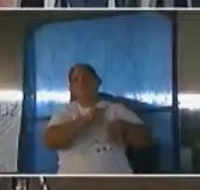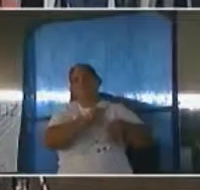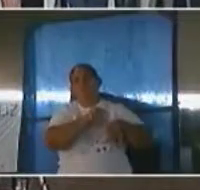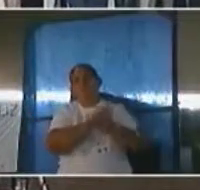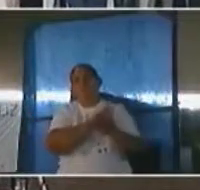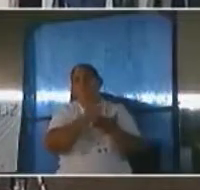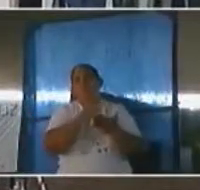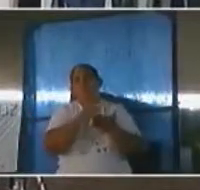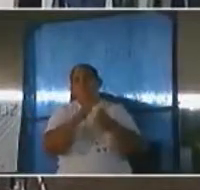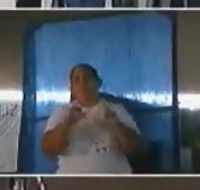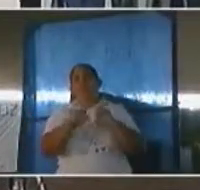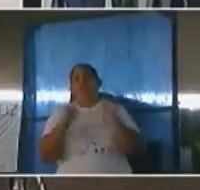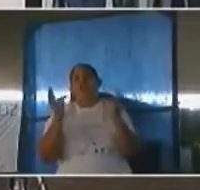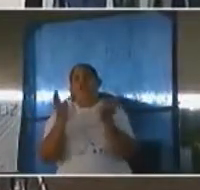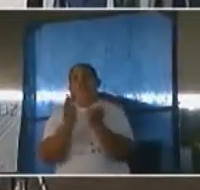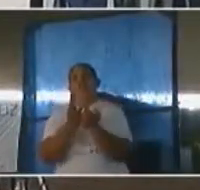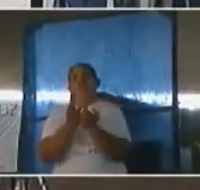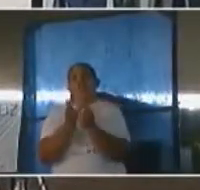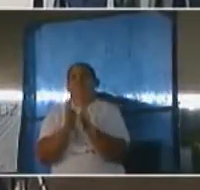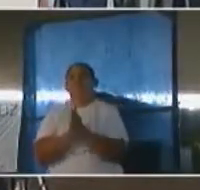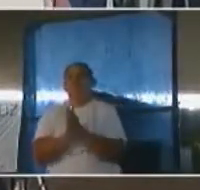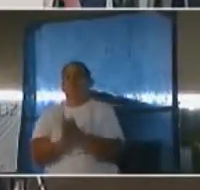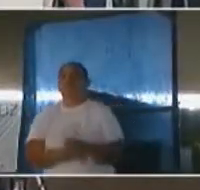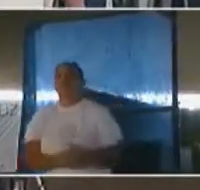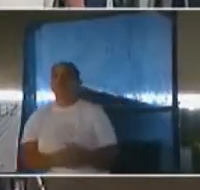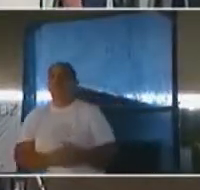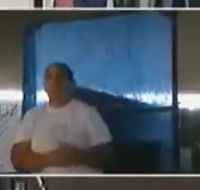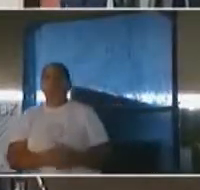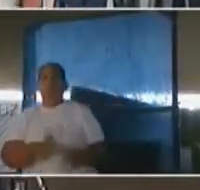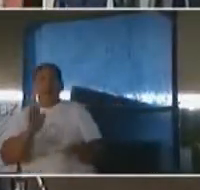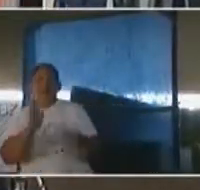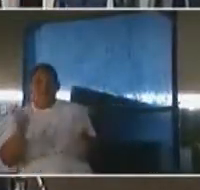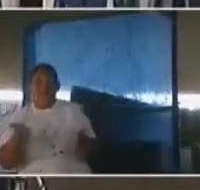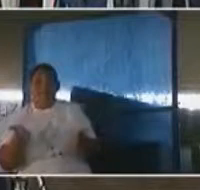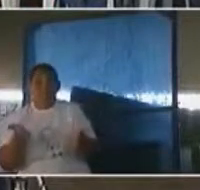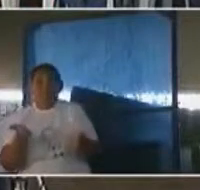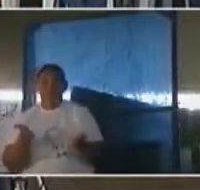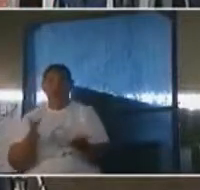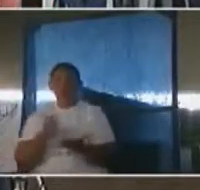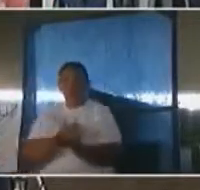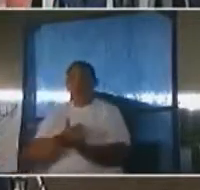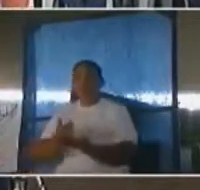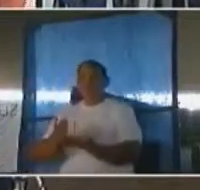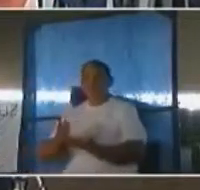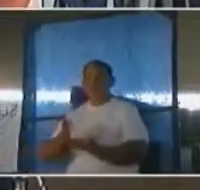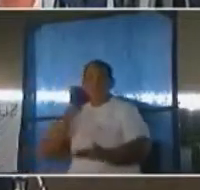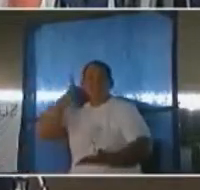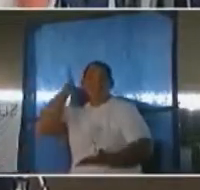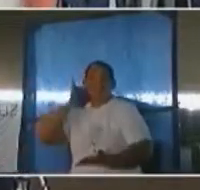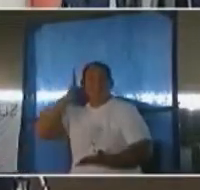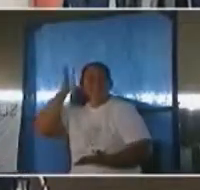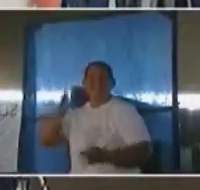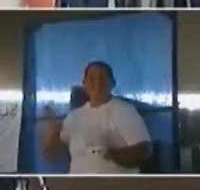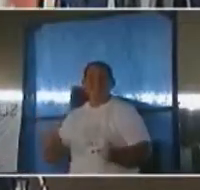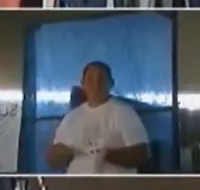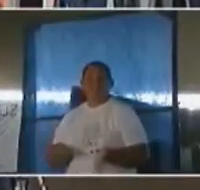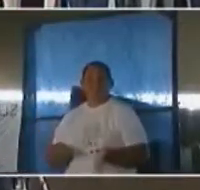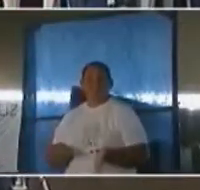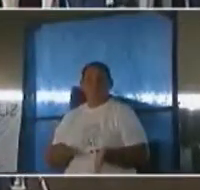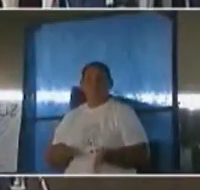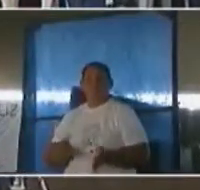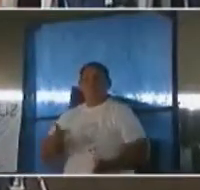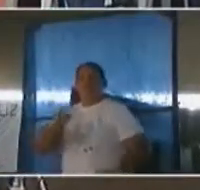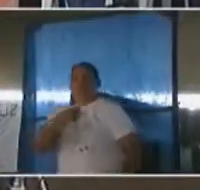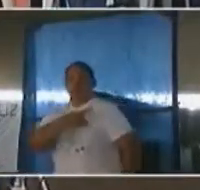E agora vamos começar a nossa palestra da manhã. Eu gostaria de chamar o pastor Mauro Batista de Souza, que é da